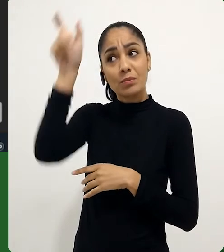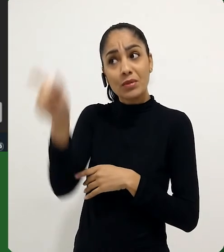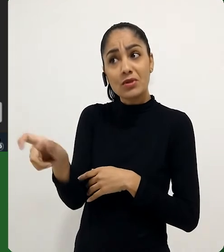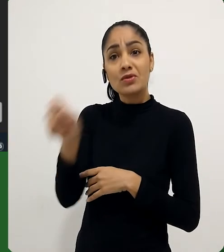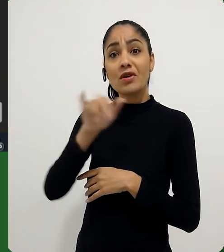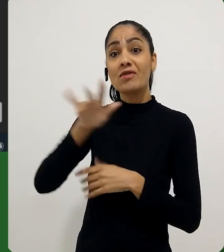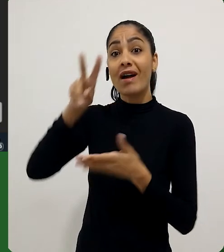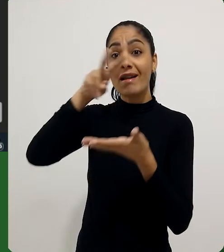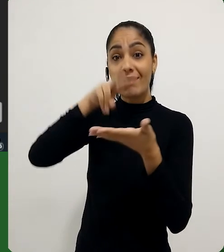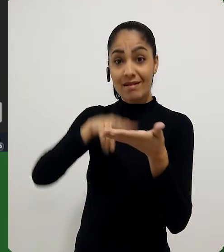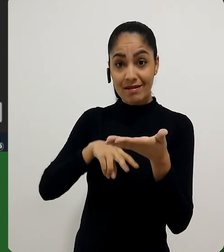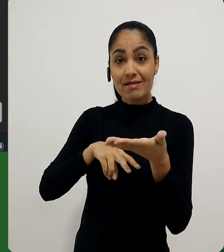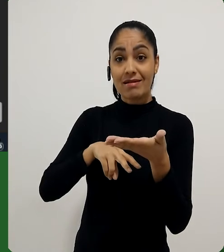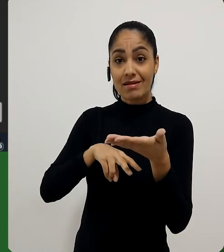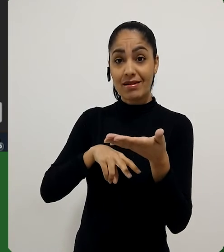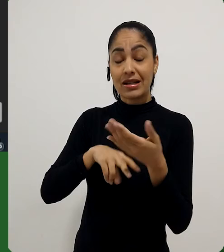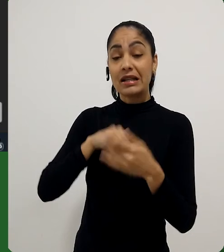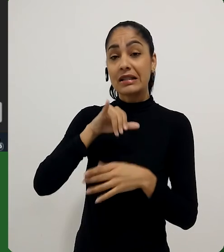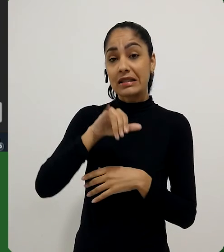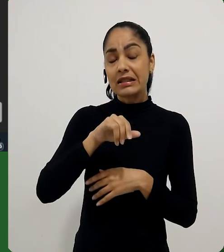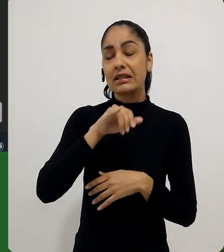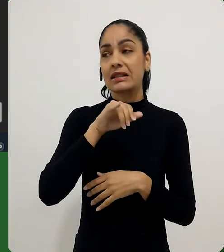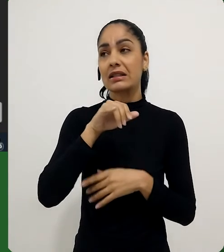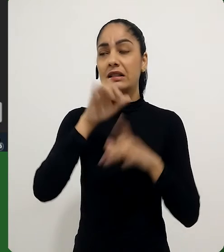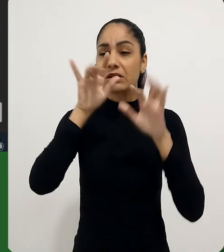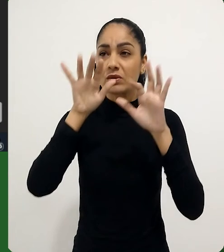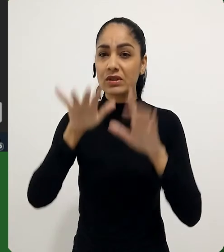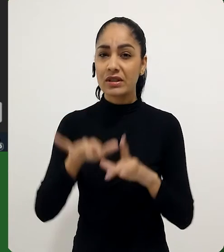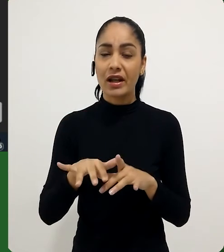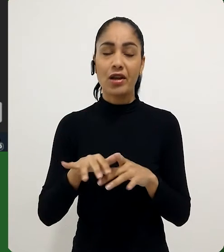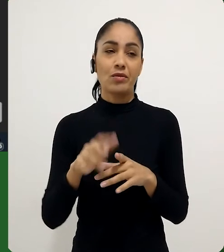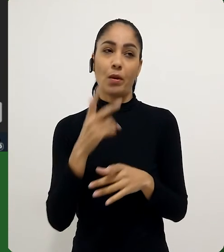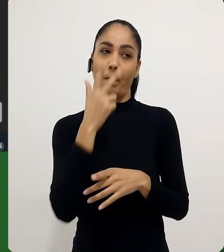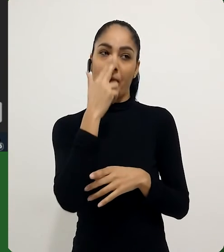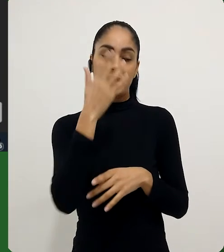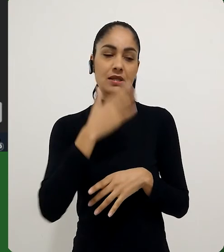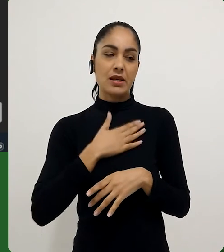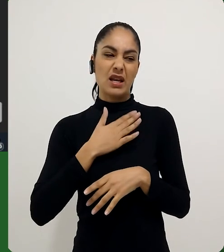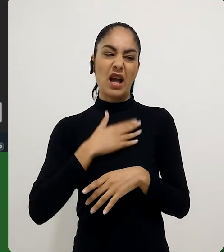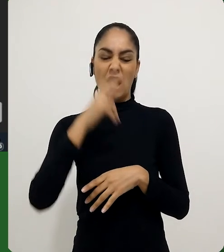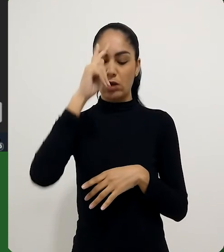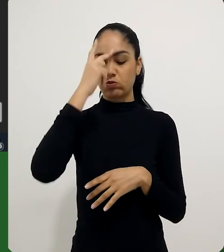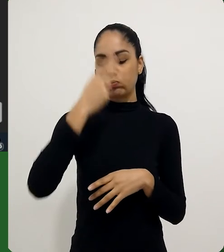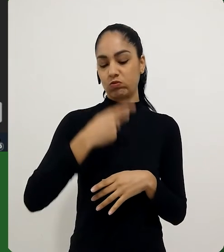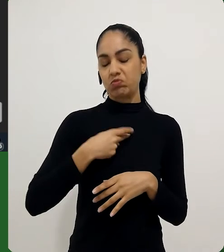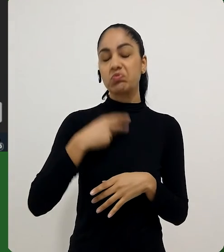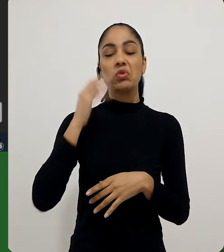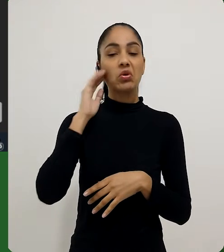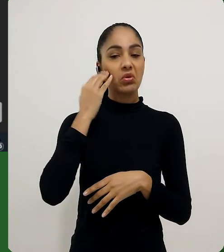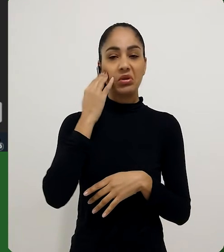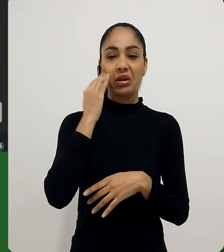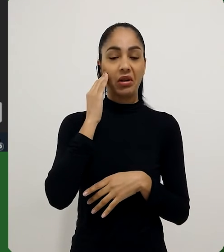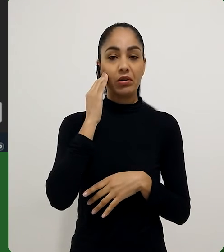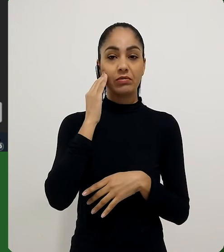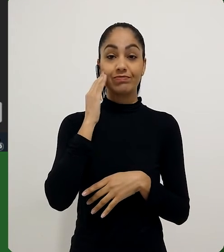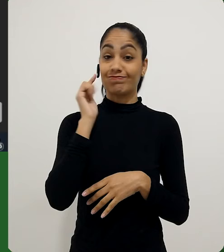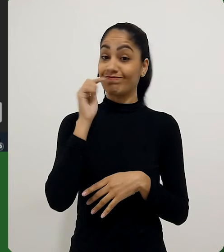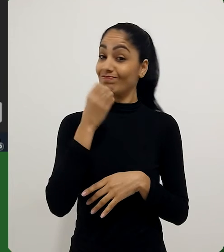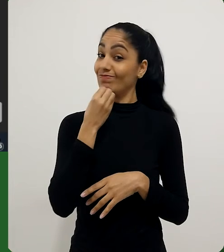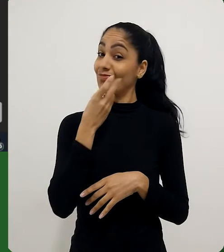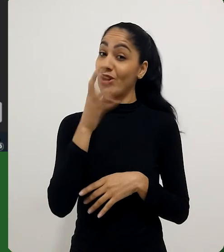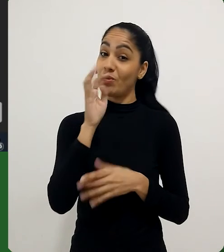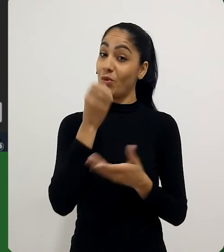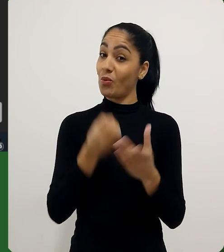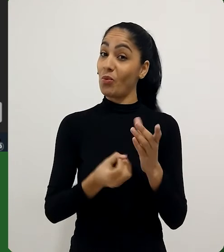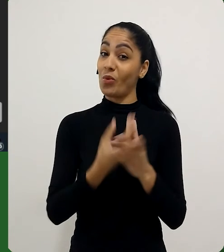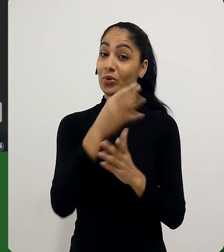sempre considerar o outro, né? Então, se você escreve de forma egoísta, que só você entenda, então